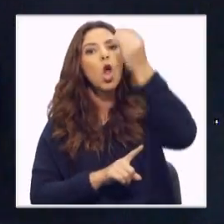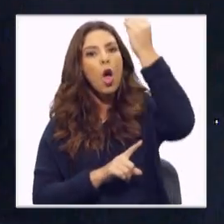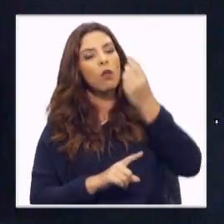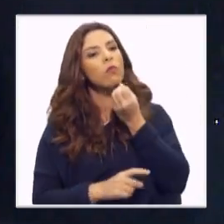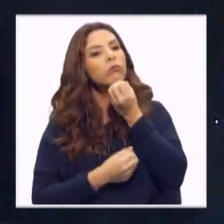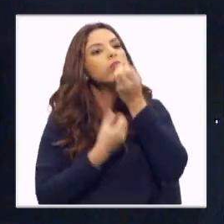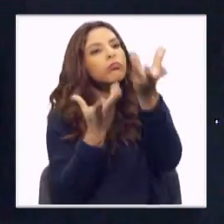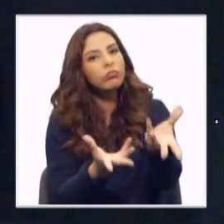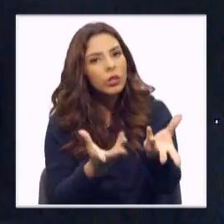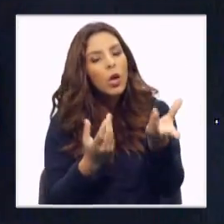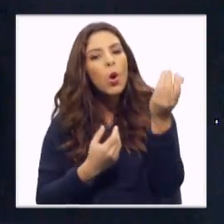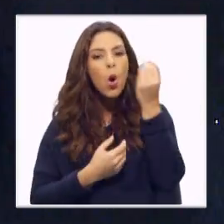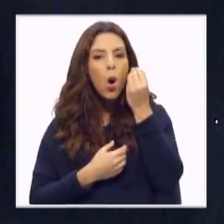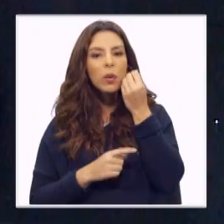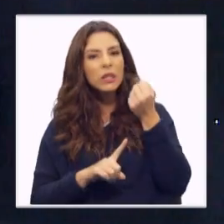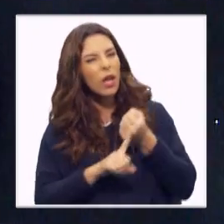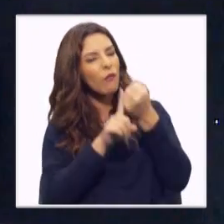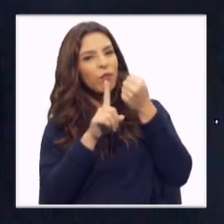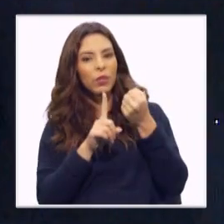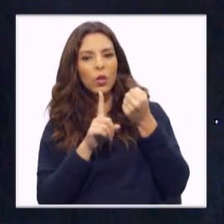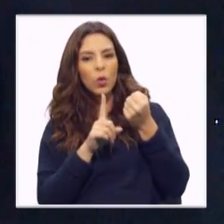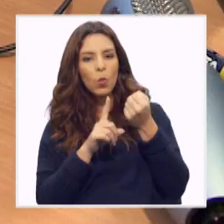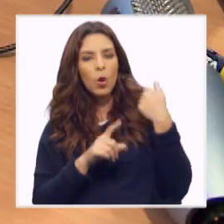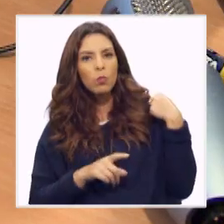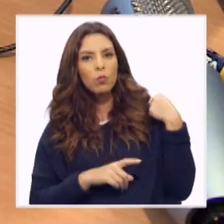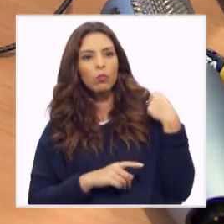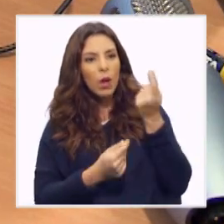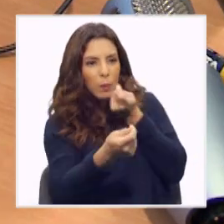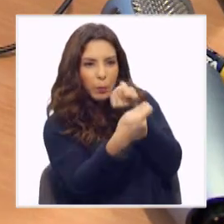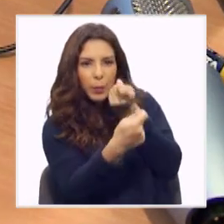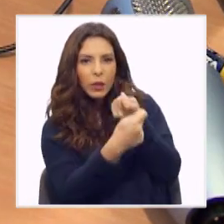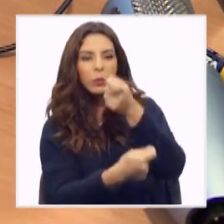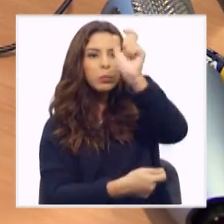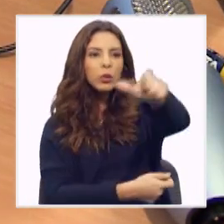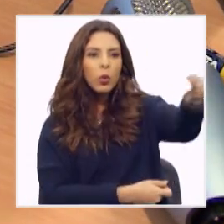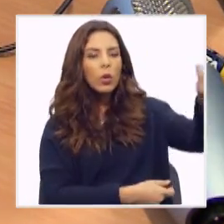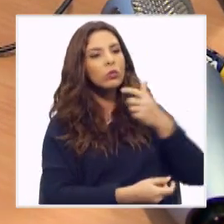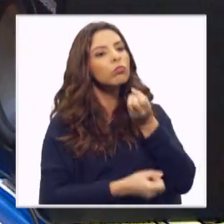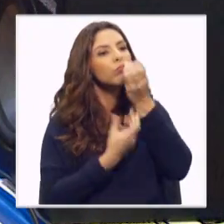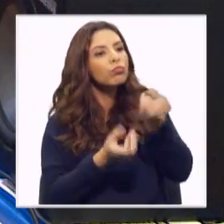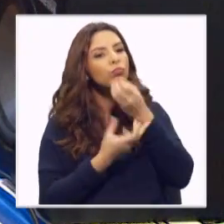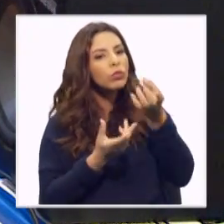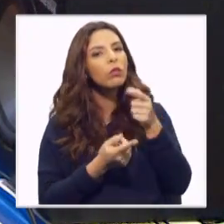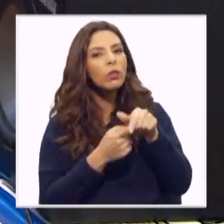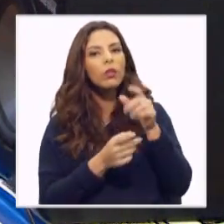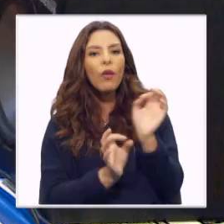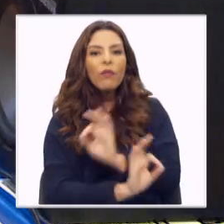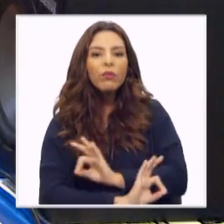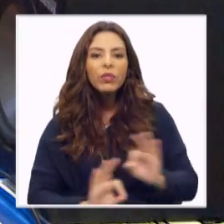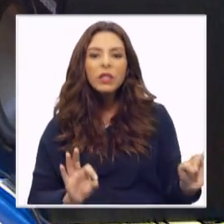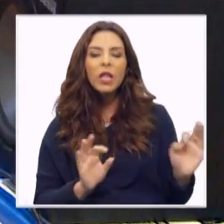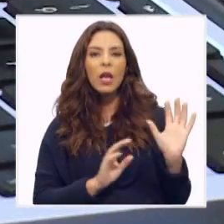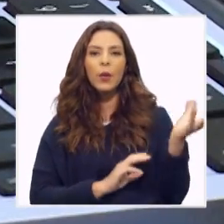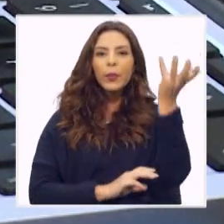para as contar, o desafio de chegar às pessoas e as pessoas perceberem o que nós estamos a dizer, não estar a falar politiquês